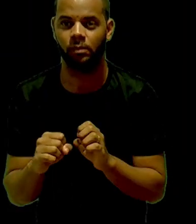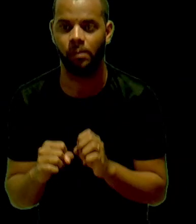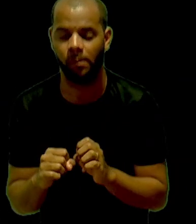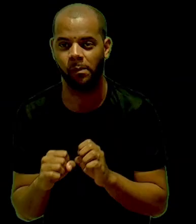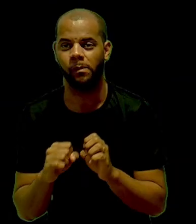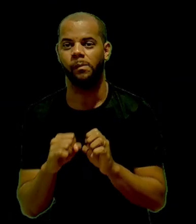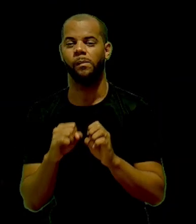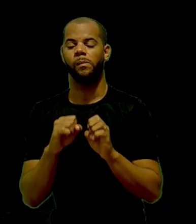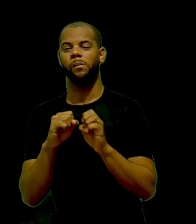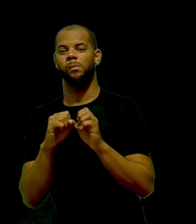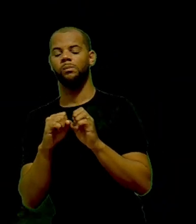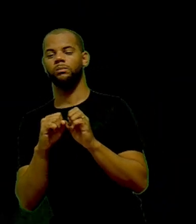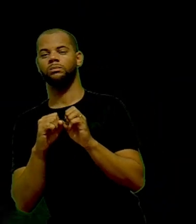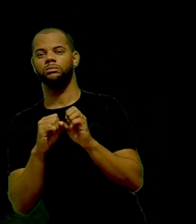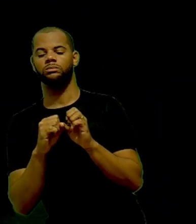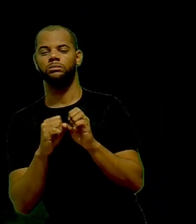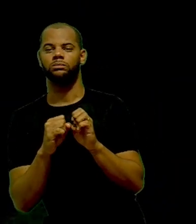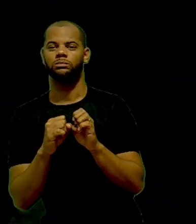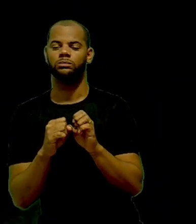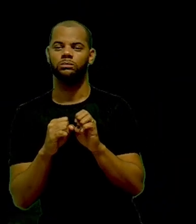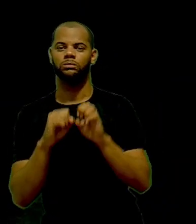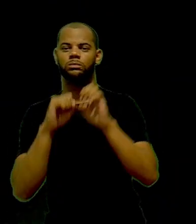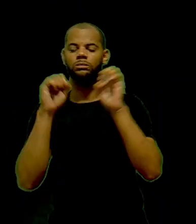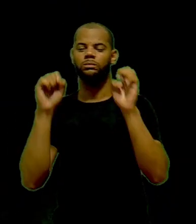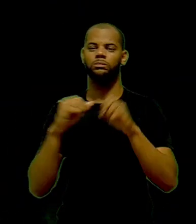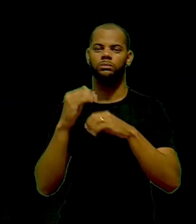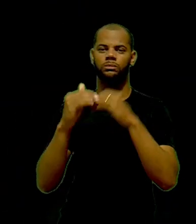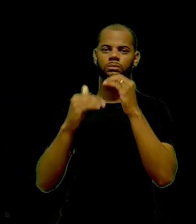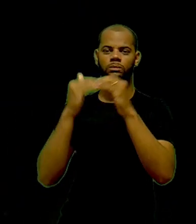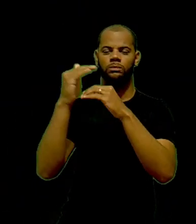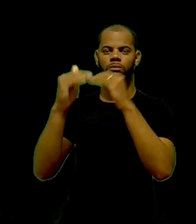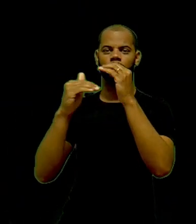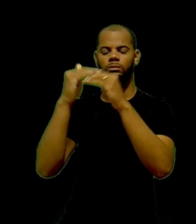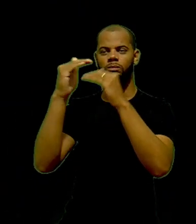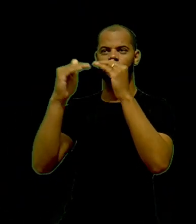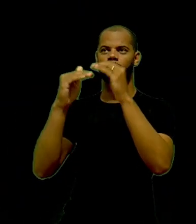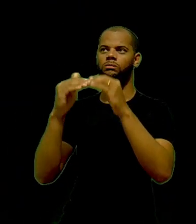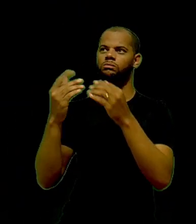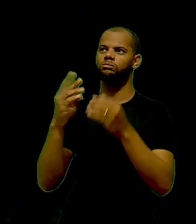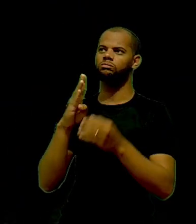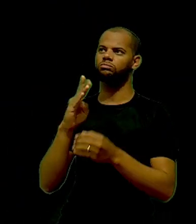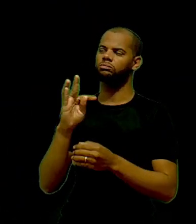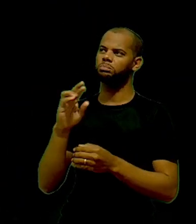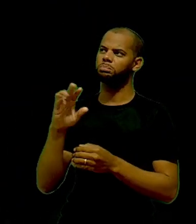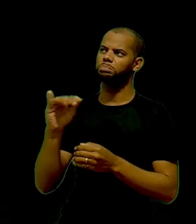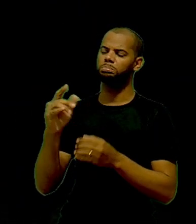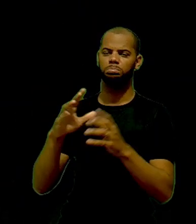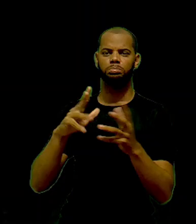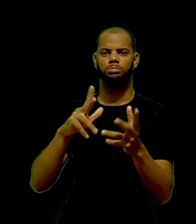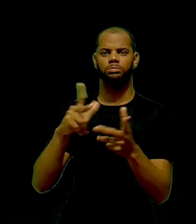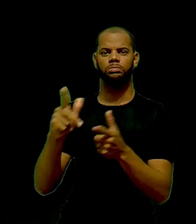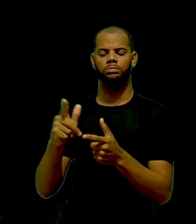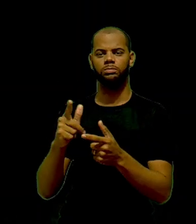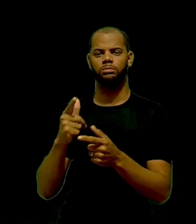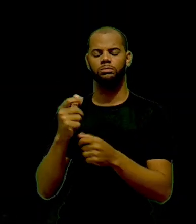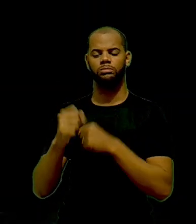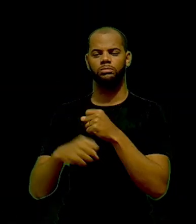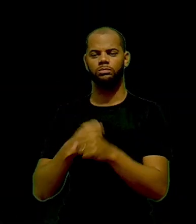Então, aqui, ó, nós temos uma evolução da demanda de baterias no mundo de